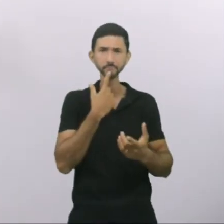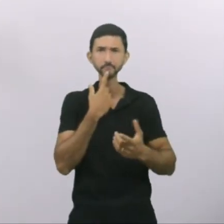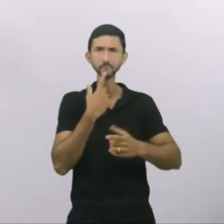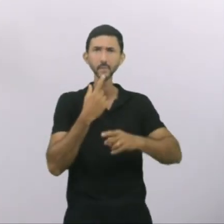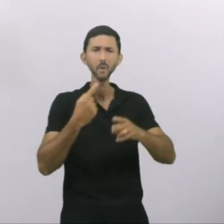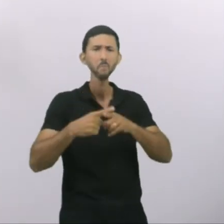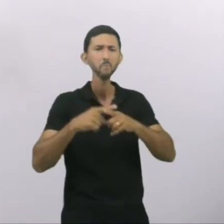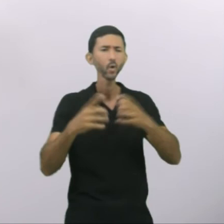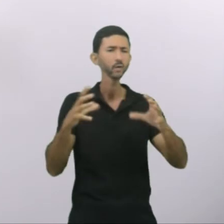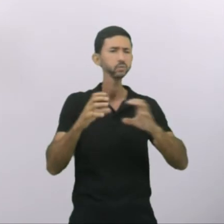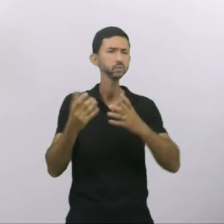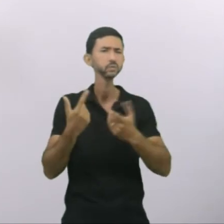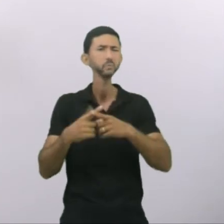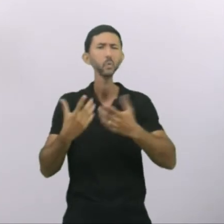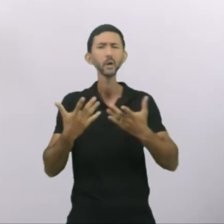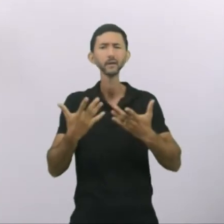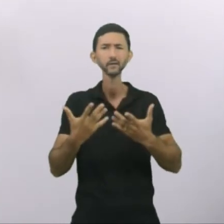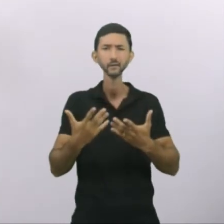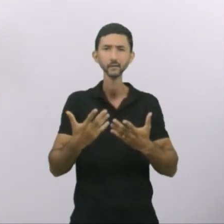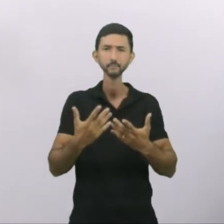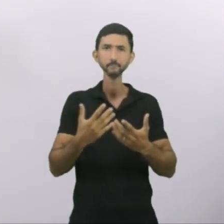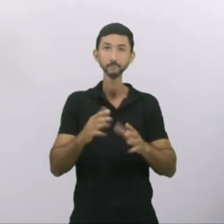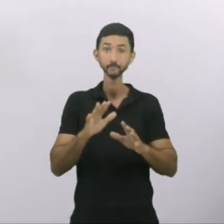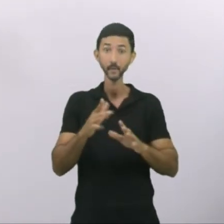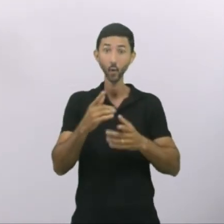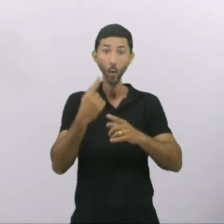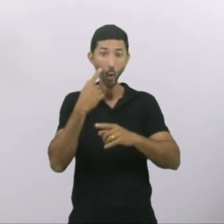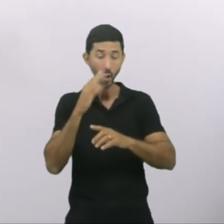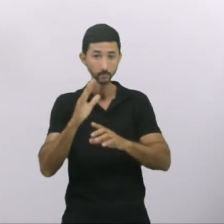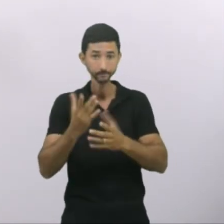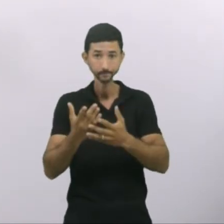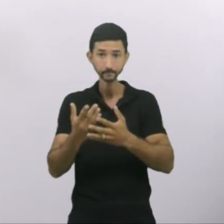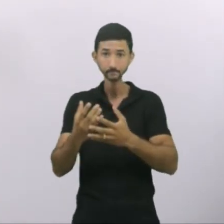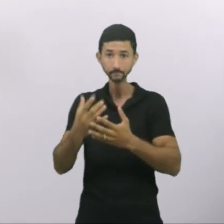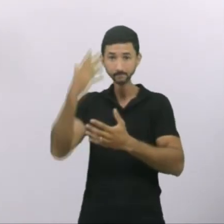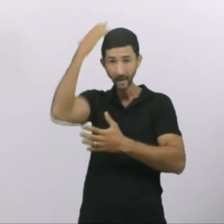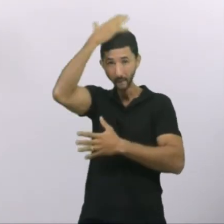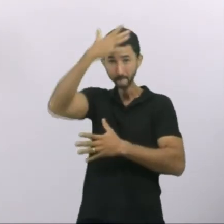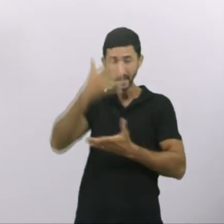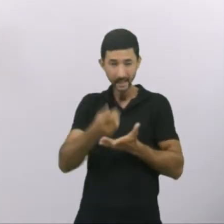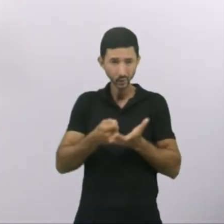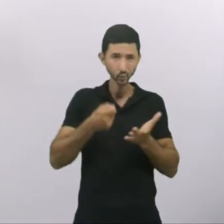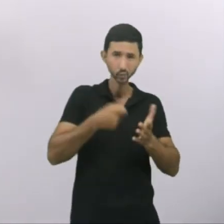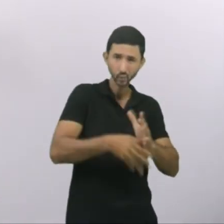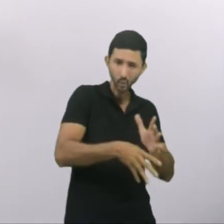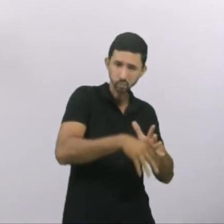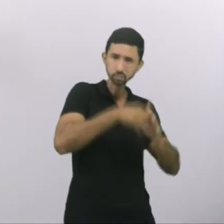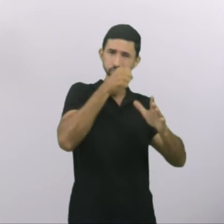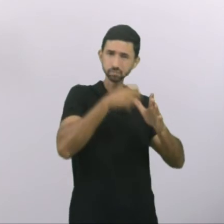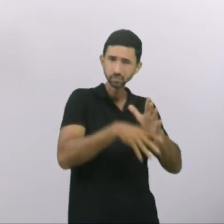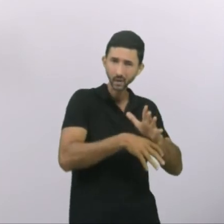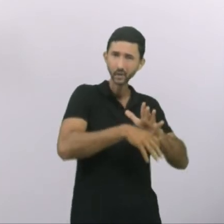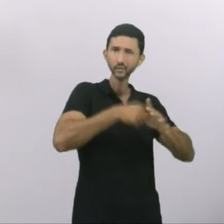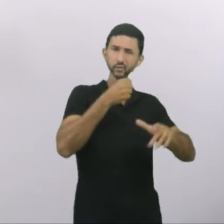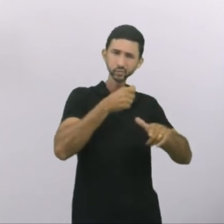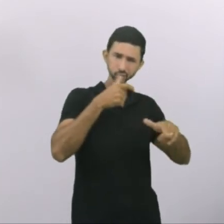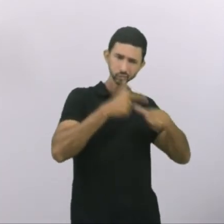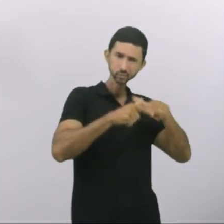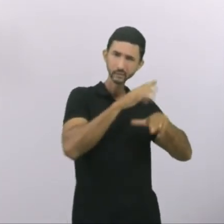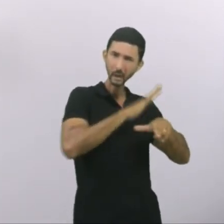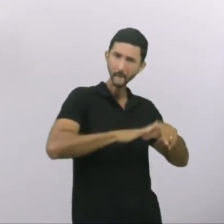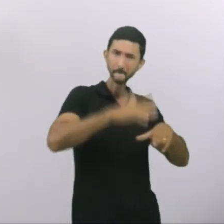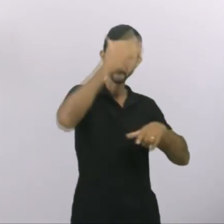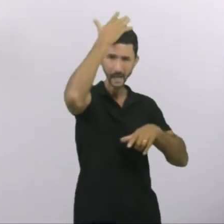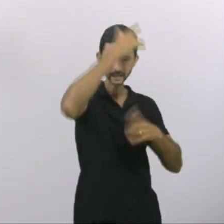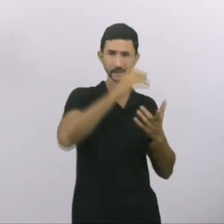por que os dois começam a ficar insatisfeitos? Porque o México se sente explorado demais.